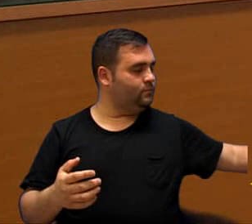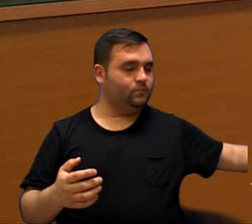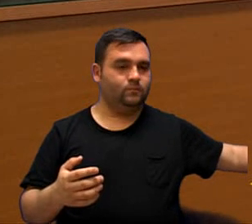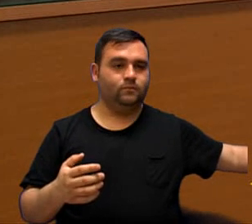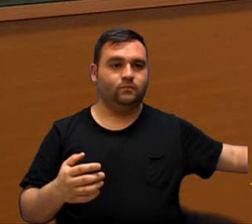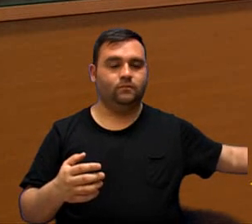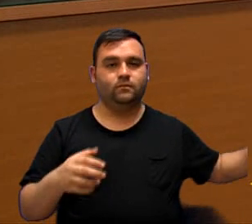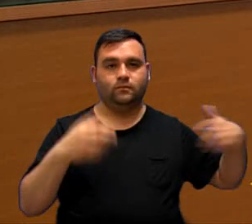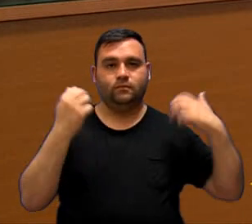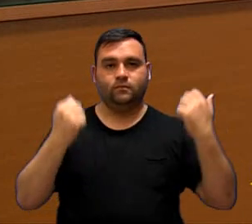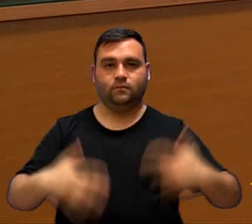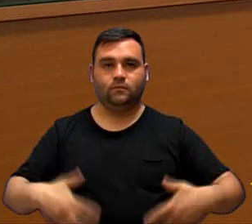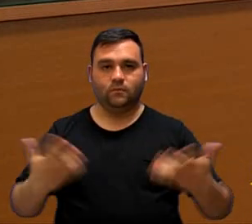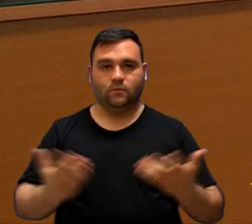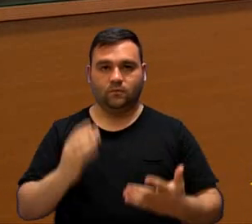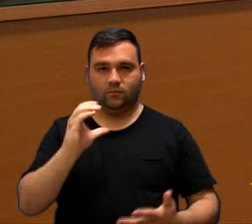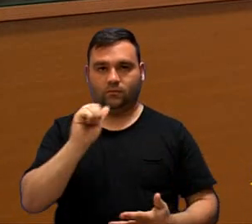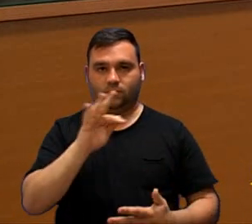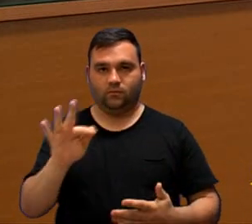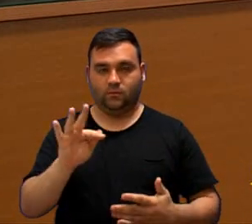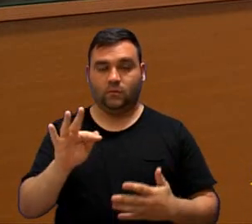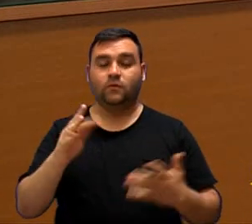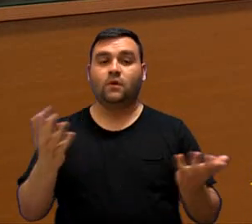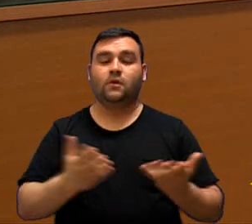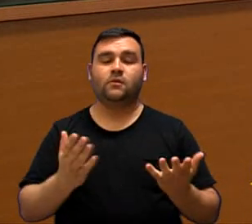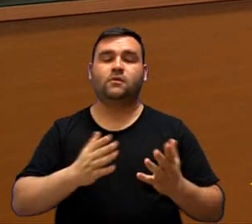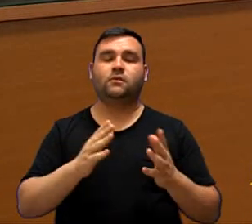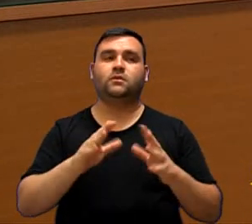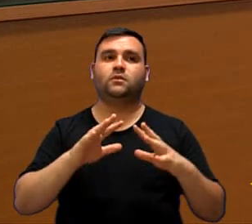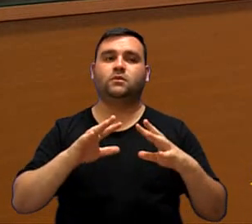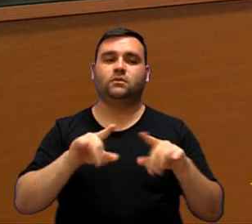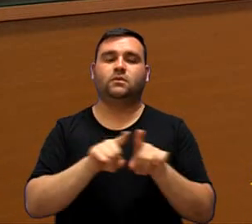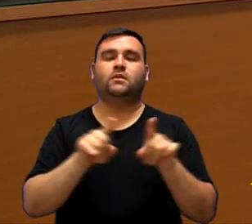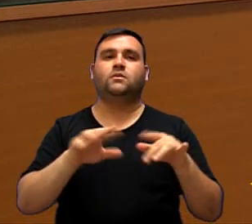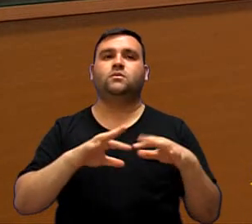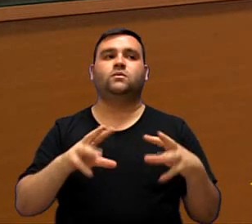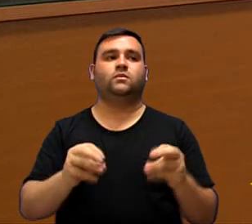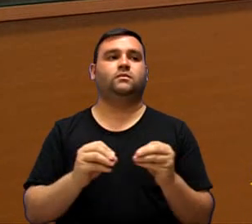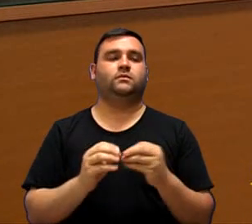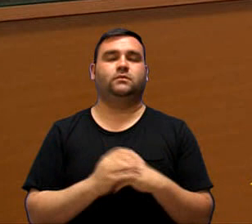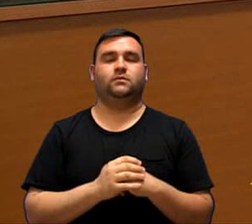Falando sobre a CAF e a mobilidade total,